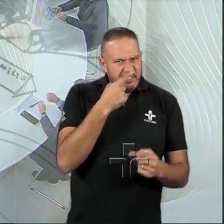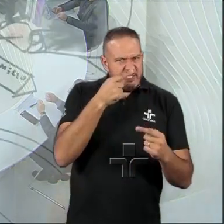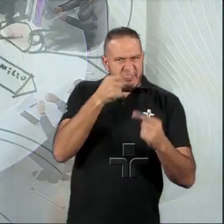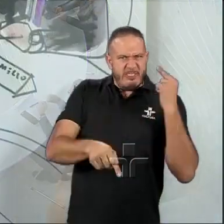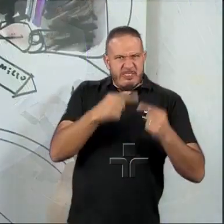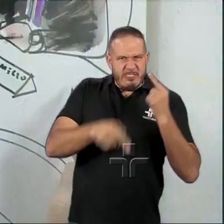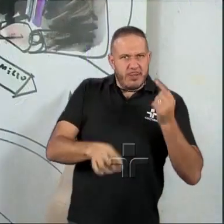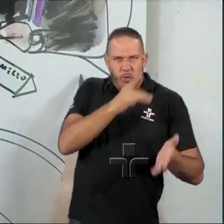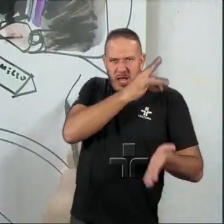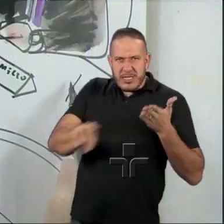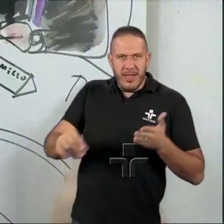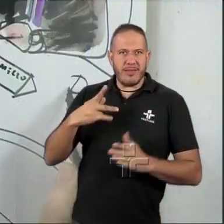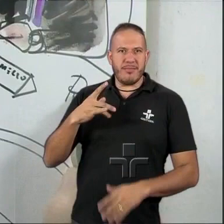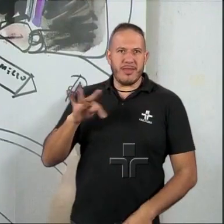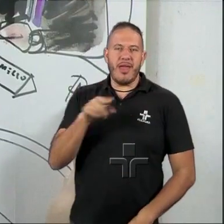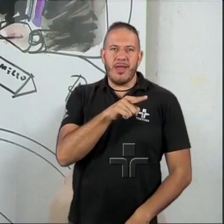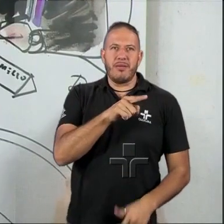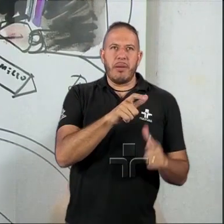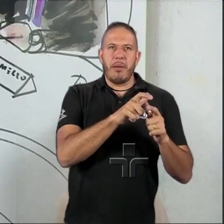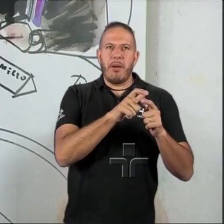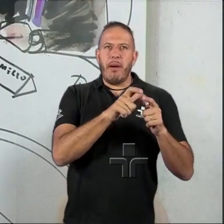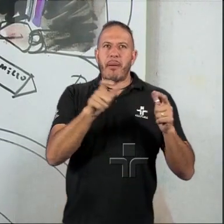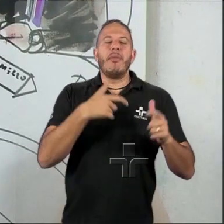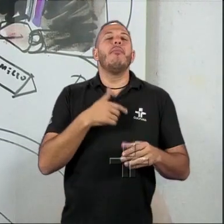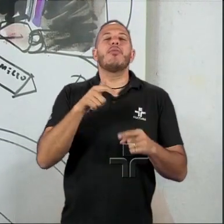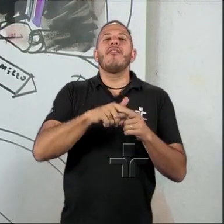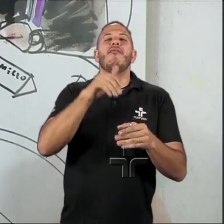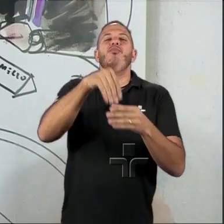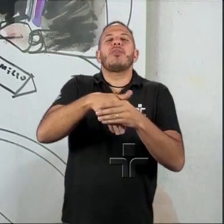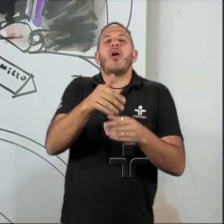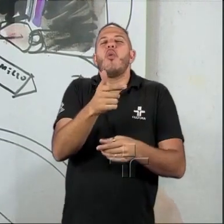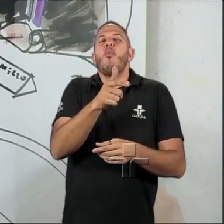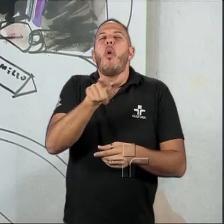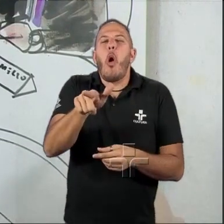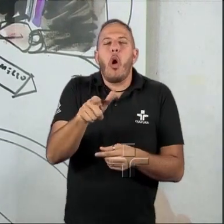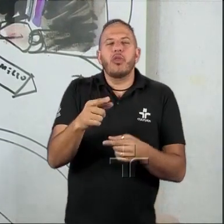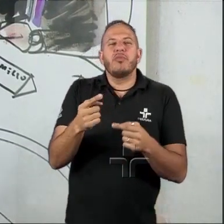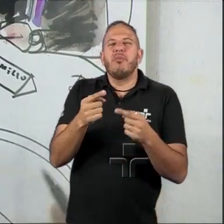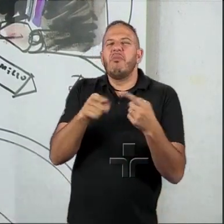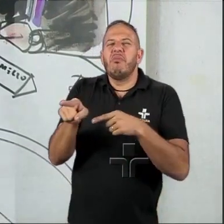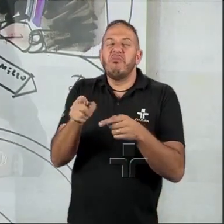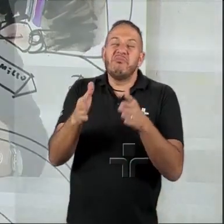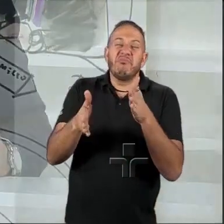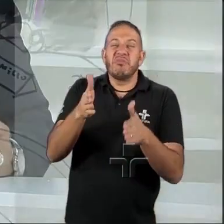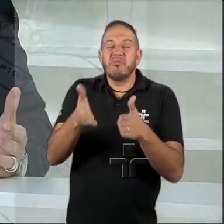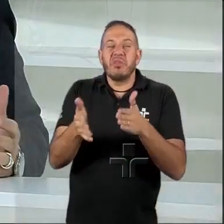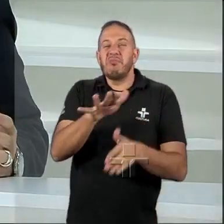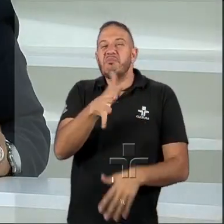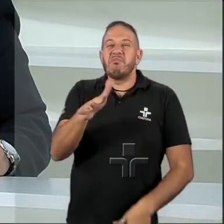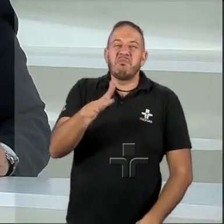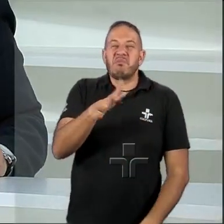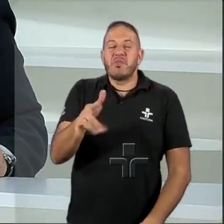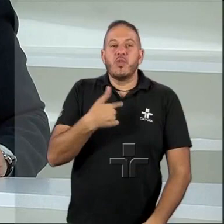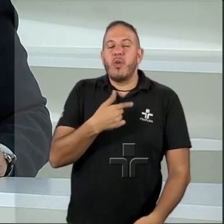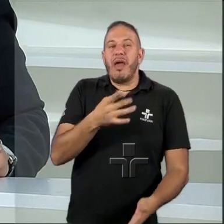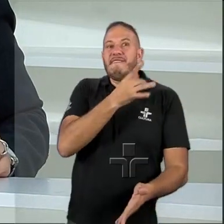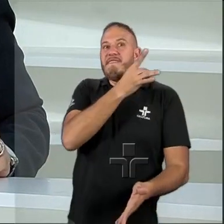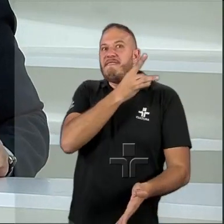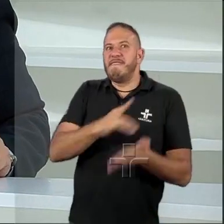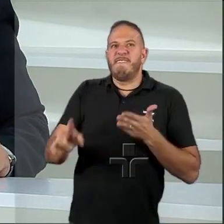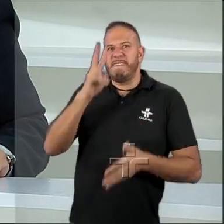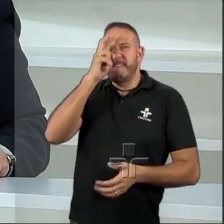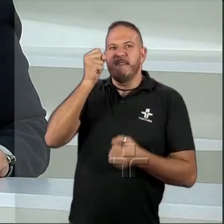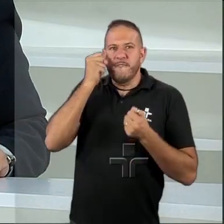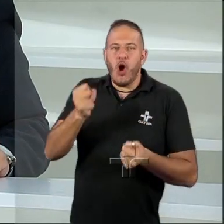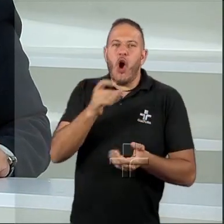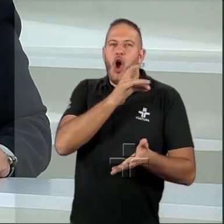foi potencializado, por que ele vai escolher um adversário intermediário que ele não tem muita certeza